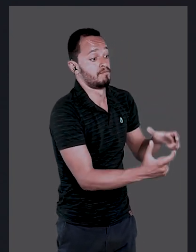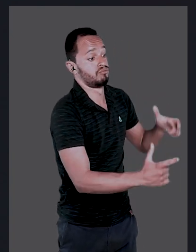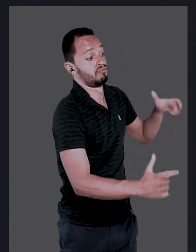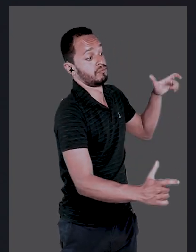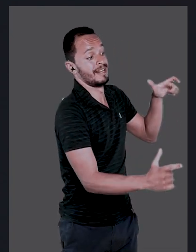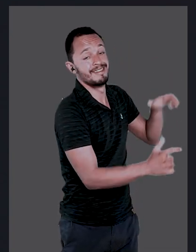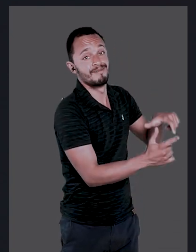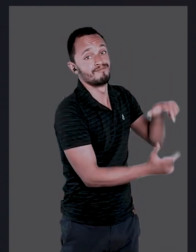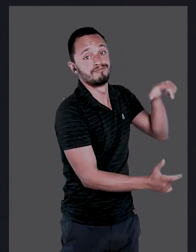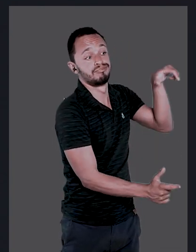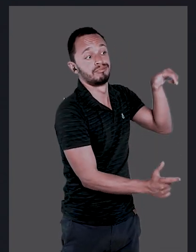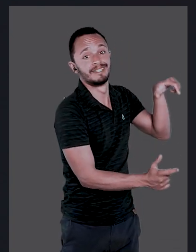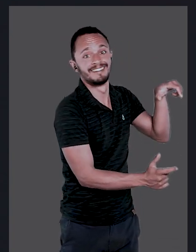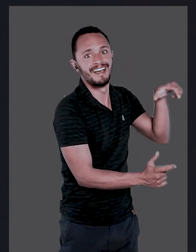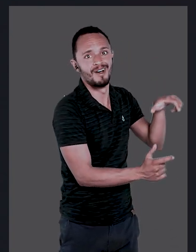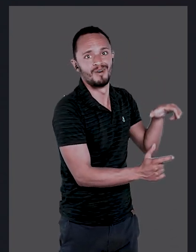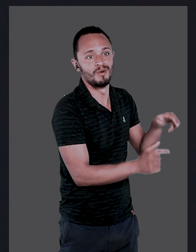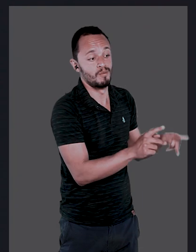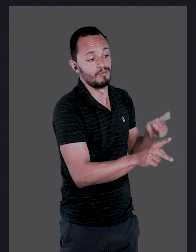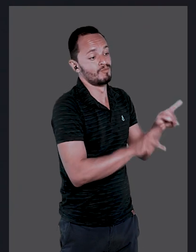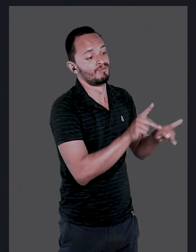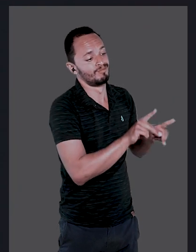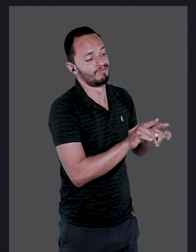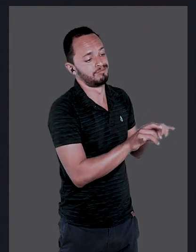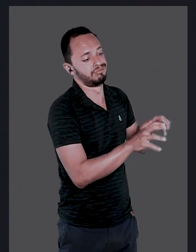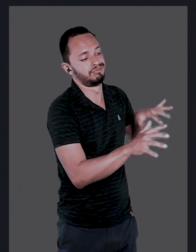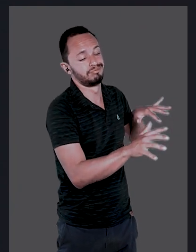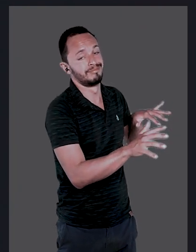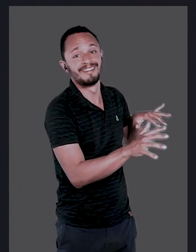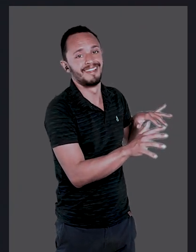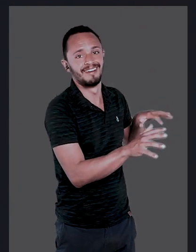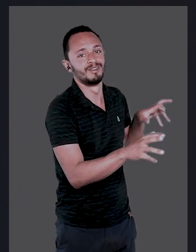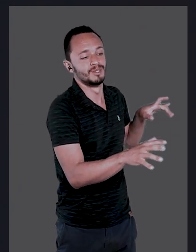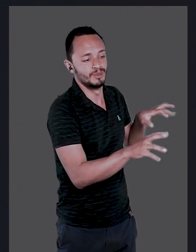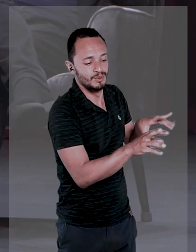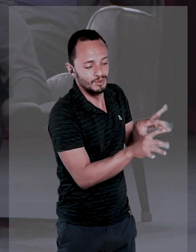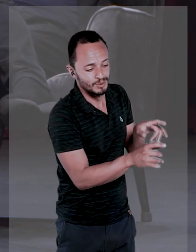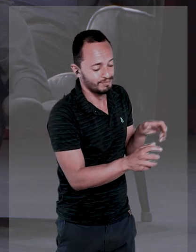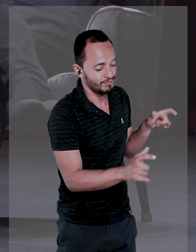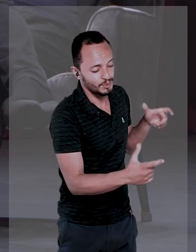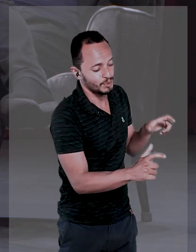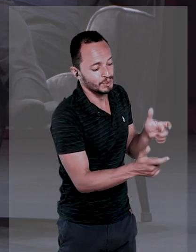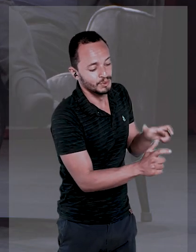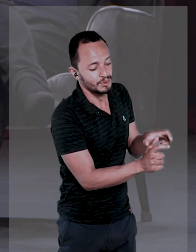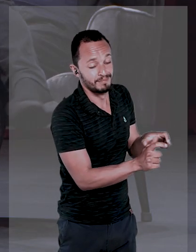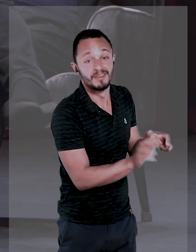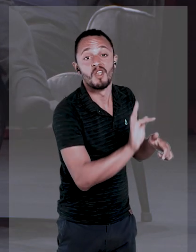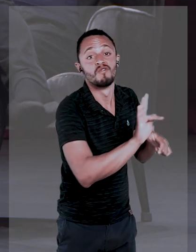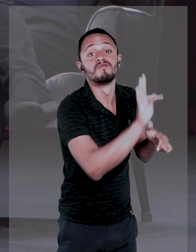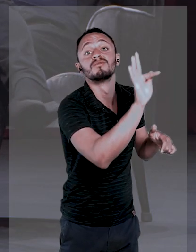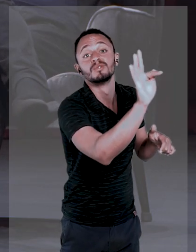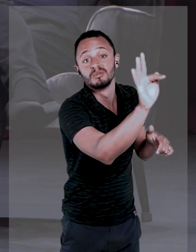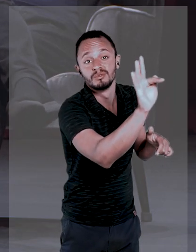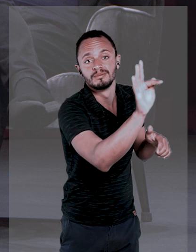não lhes permitia sonhar com um grande futuro, não é? Não lhes permitia futuro.